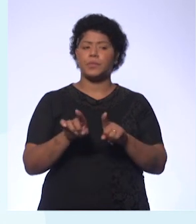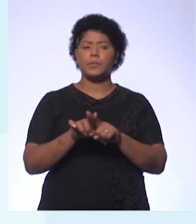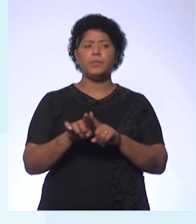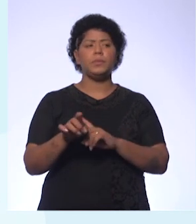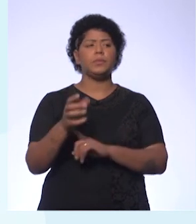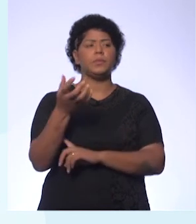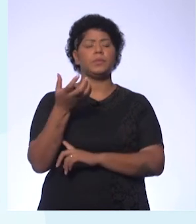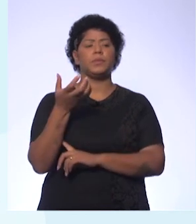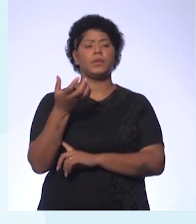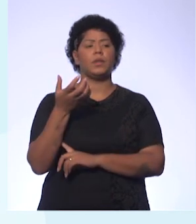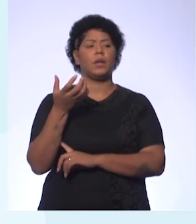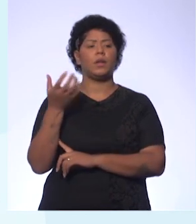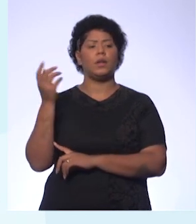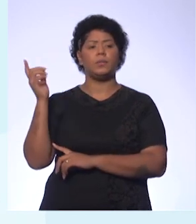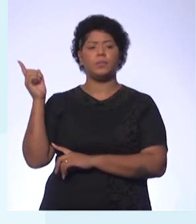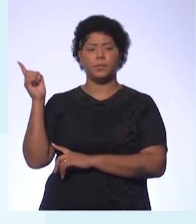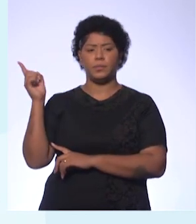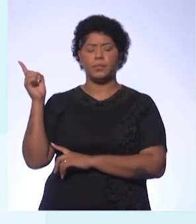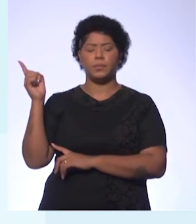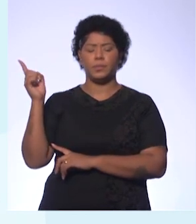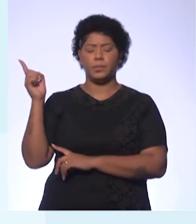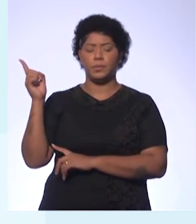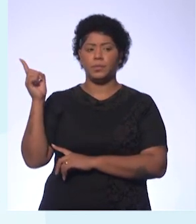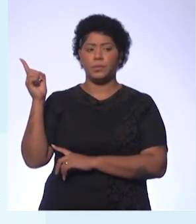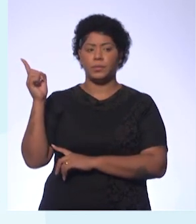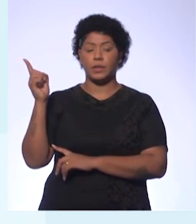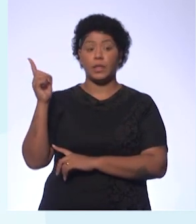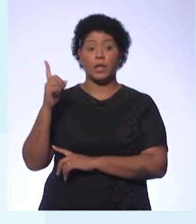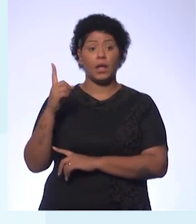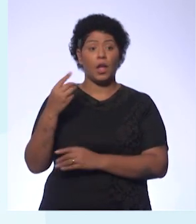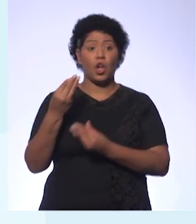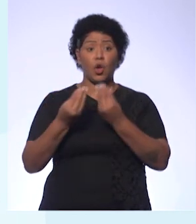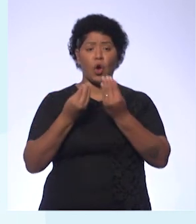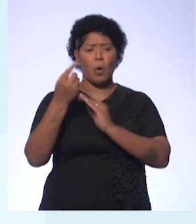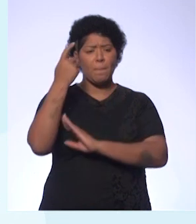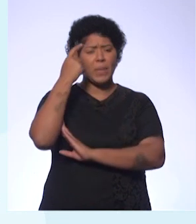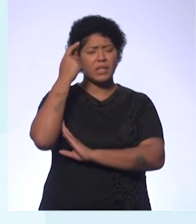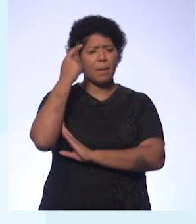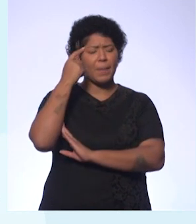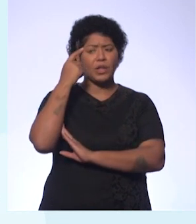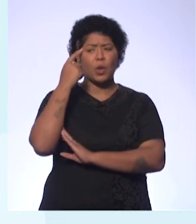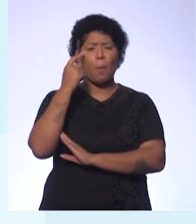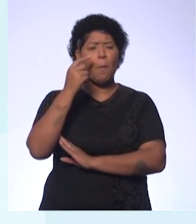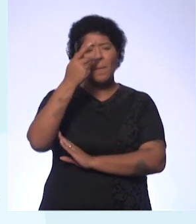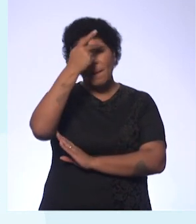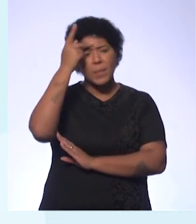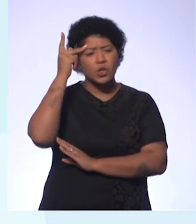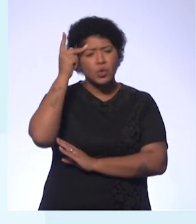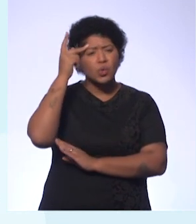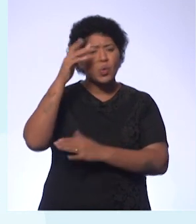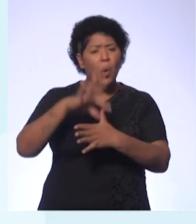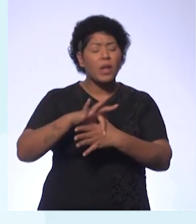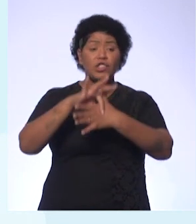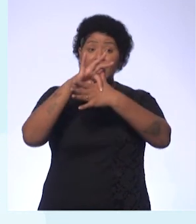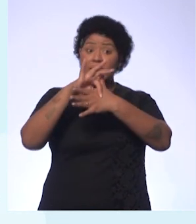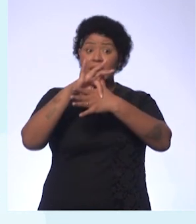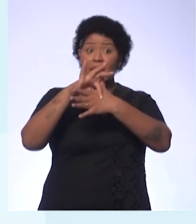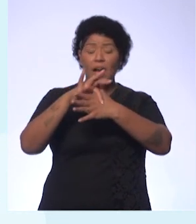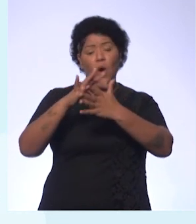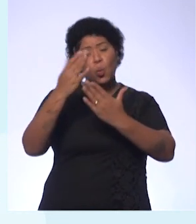isso é muito importante, é a partir daí que a gente tem todo um pensamento sindicalista, né? O cartismo,